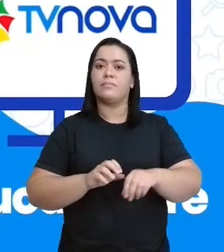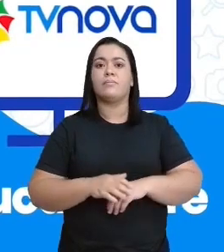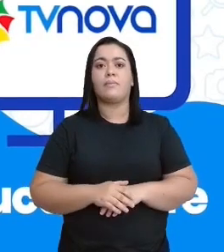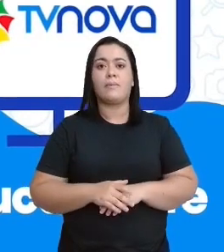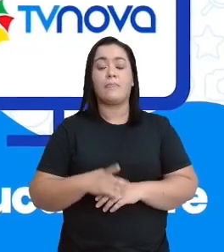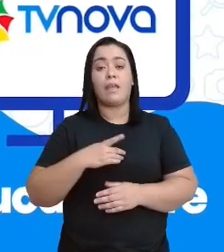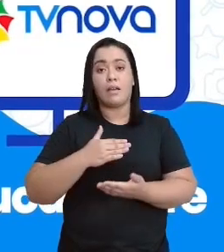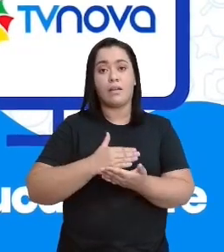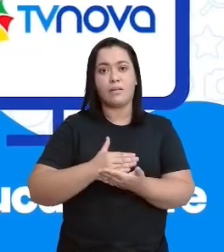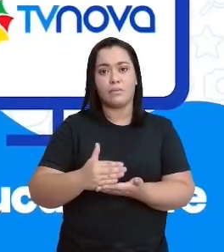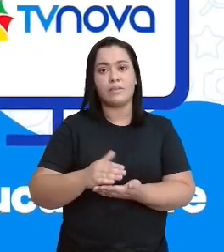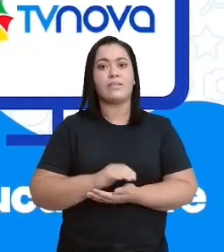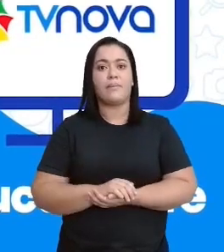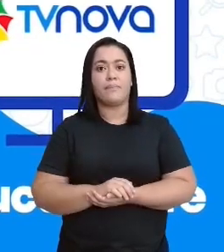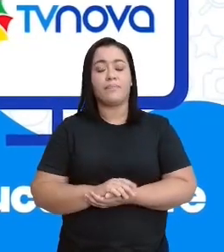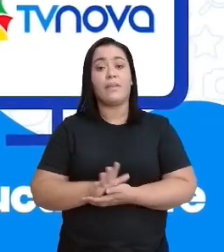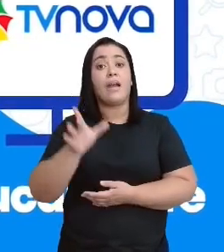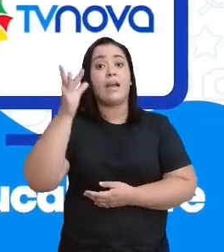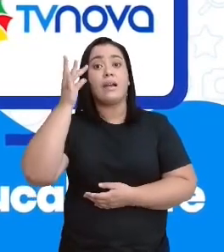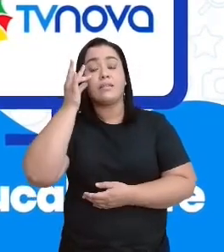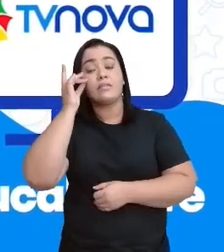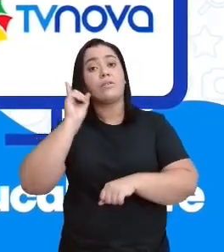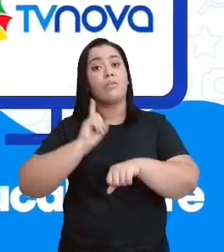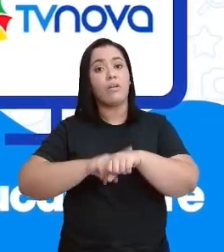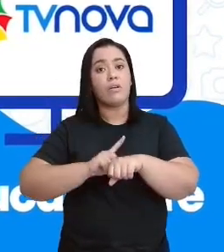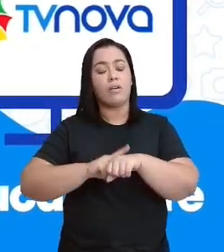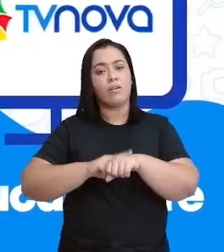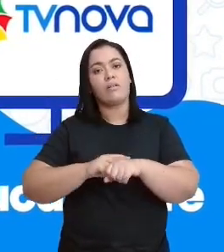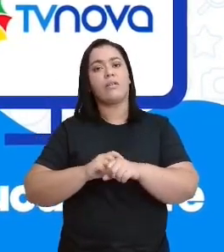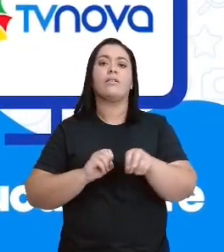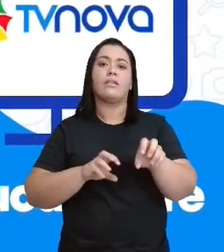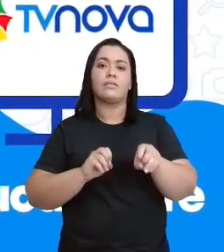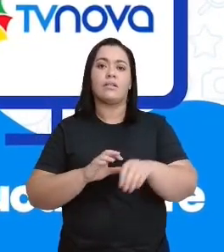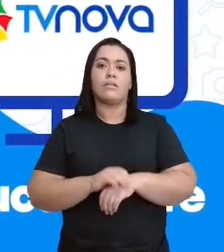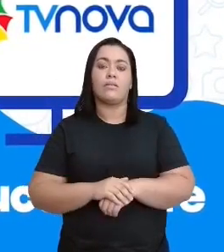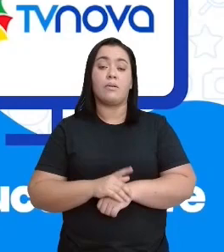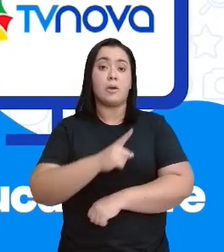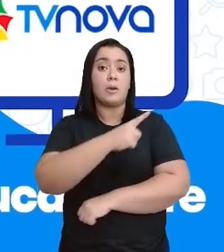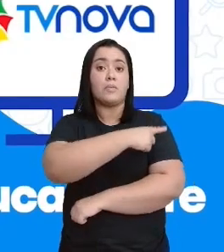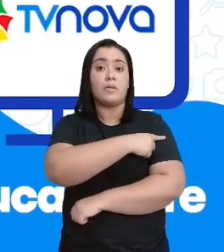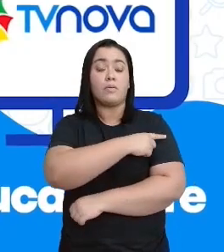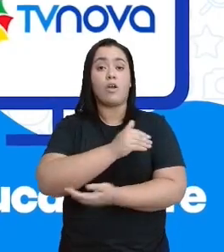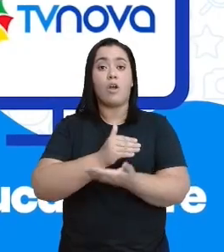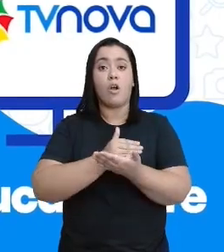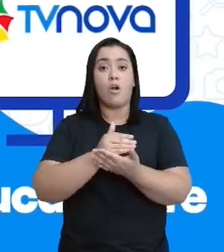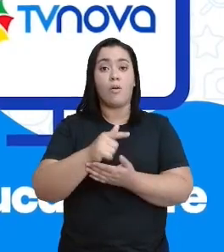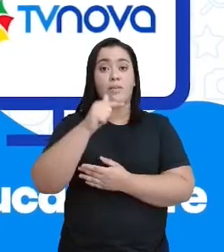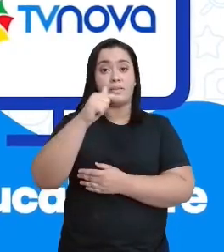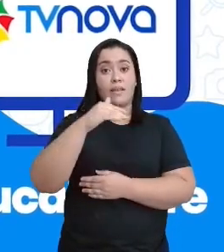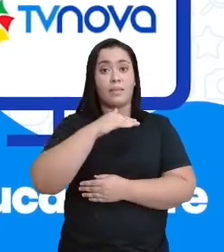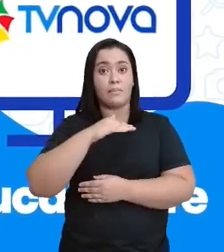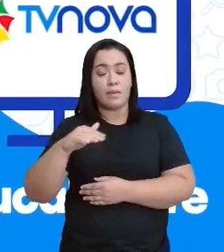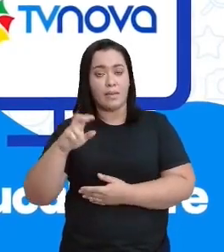anos iniciais. Atenção para os horários das aulas. As aulas do 1º ano começam às 7h30 da manhã e seguem